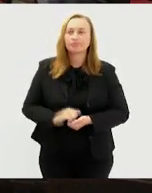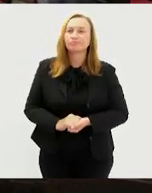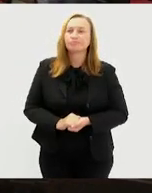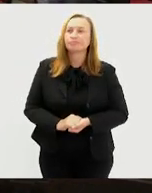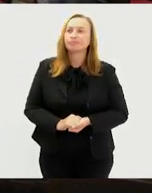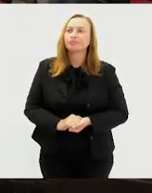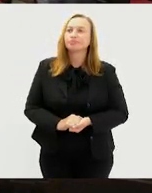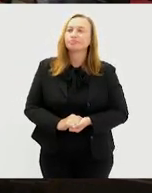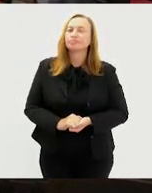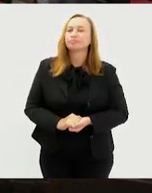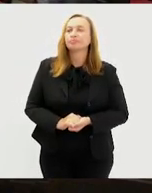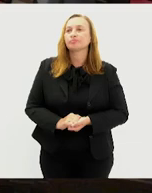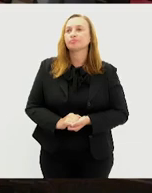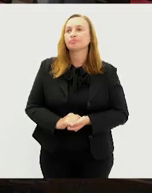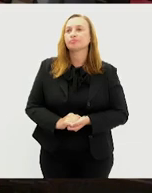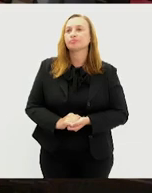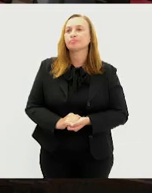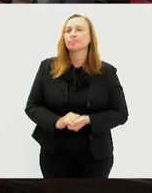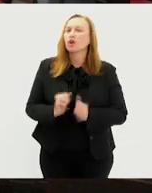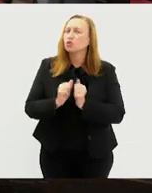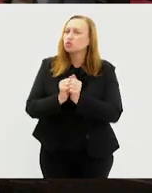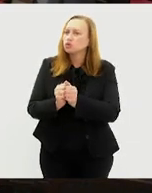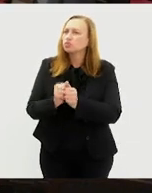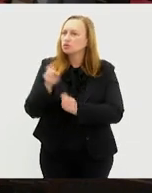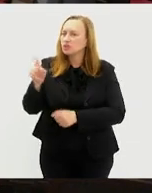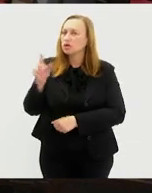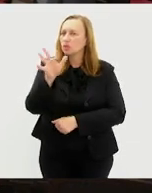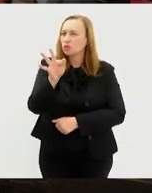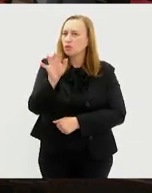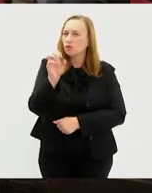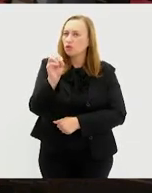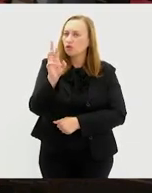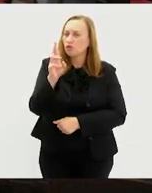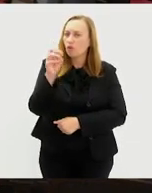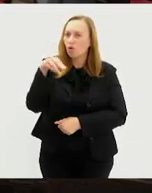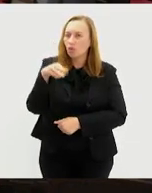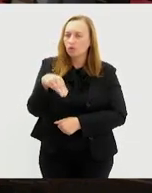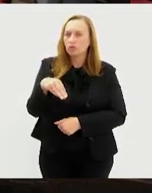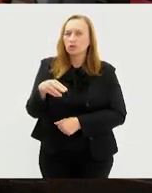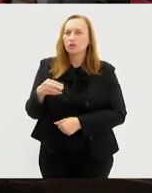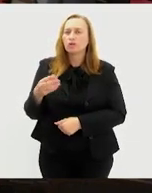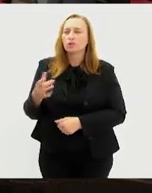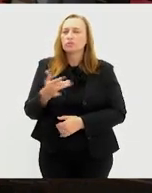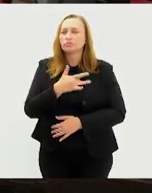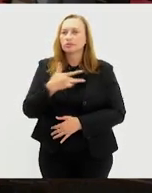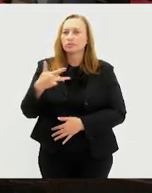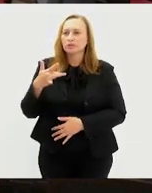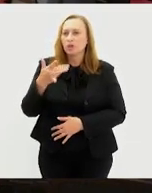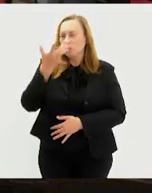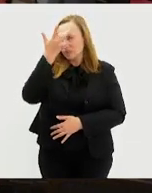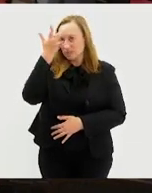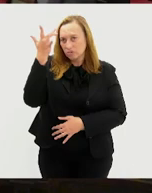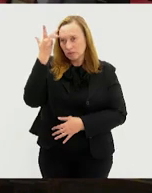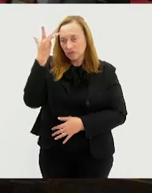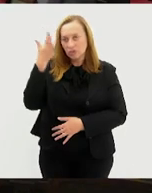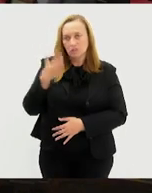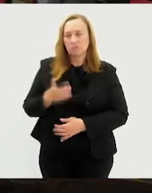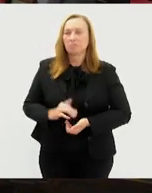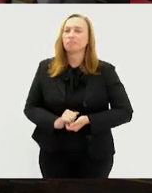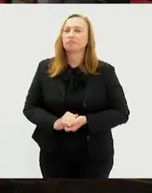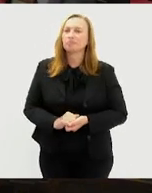vossa excelência do fórum em defesa de uma saúde mental humanizada e